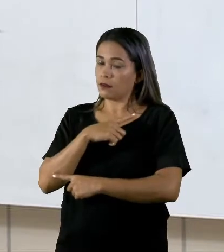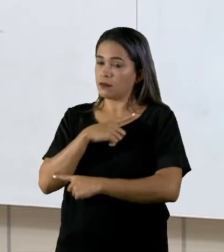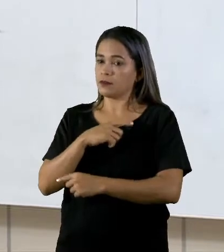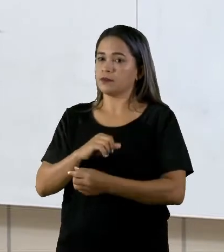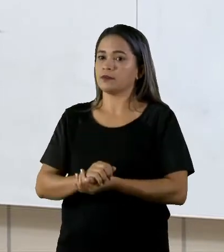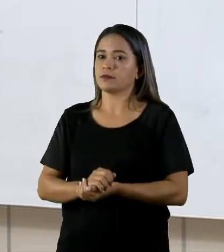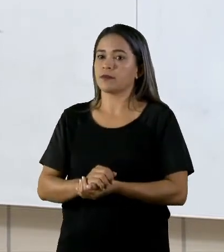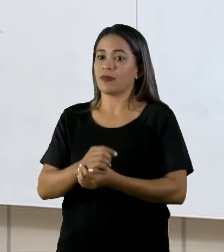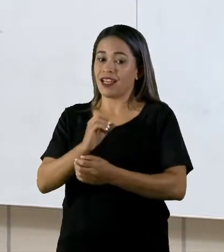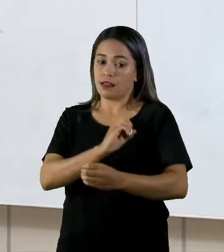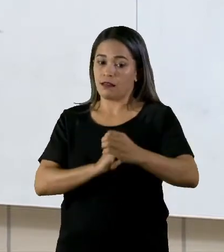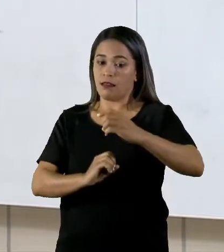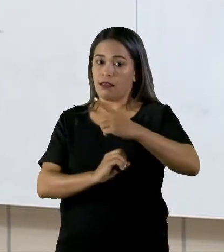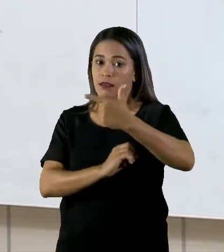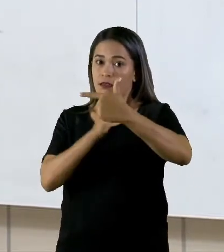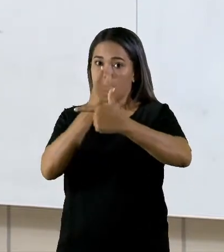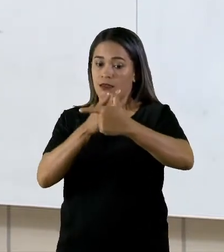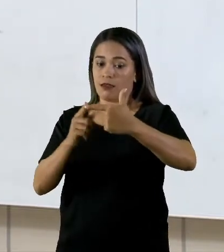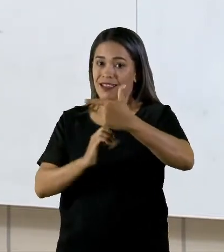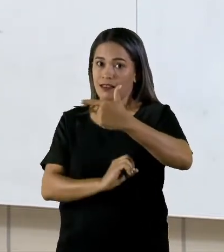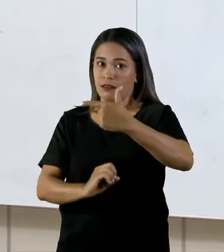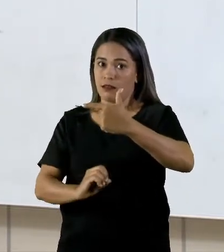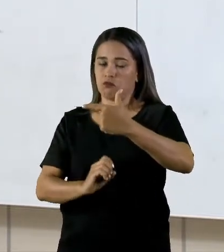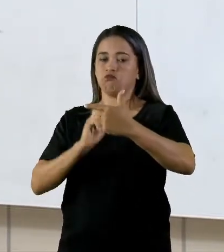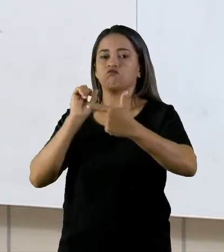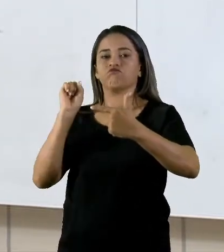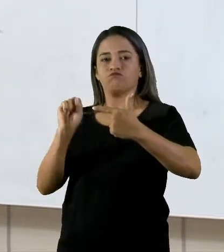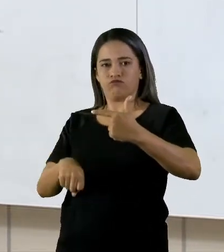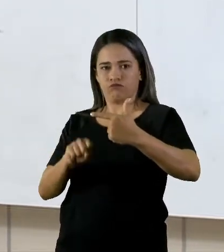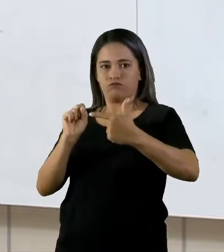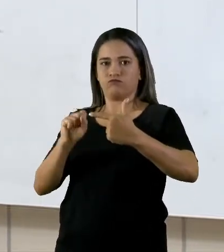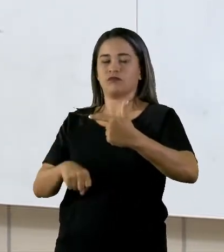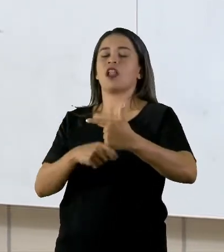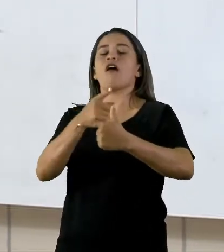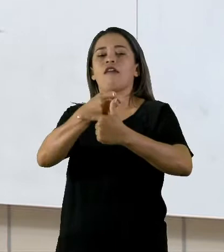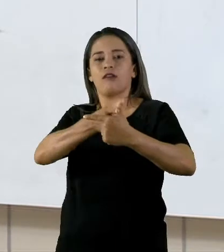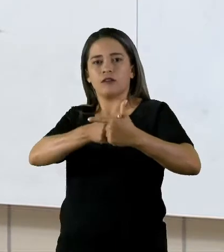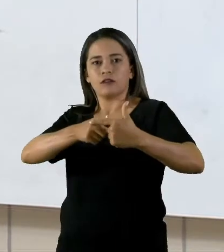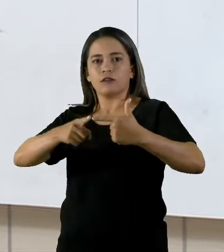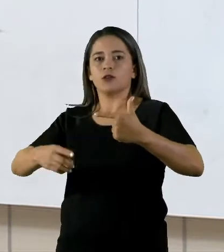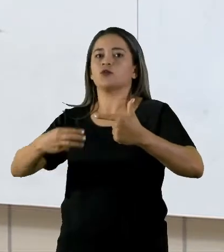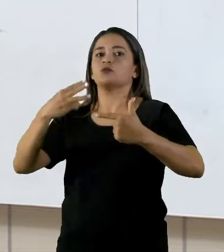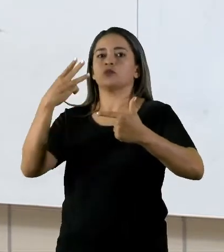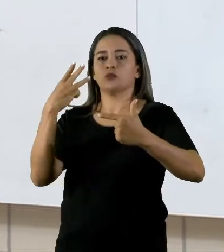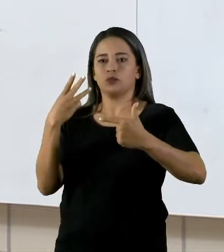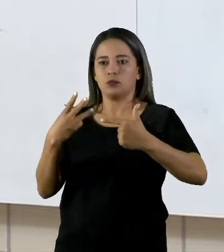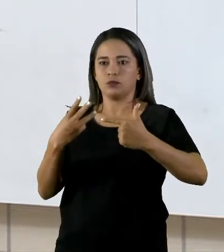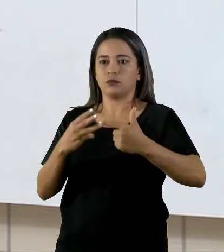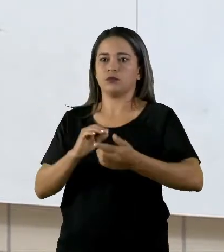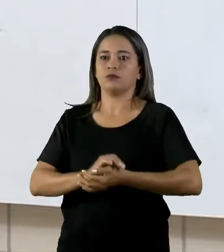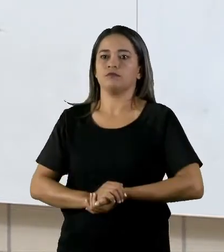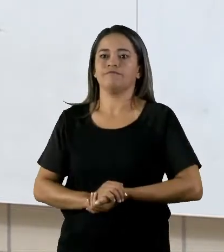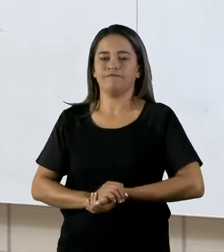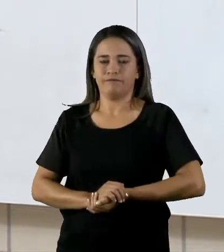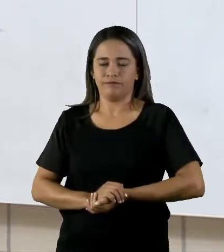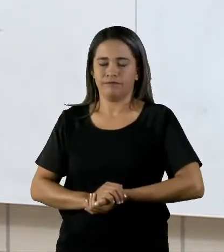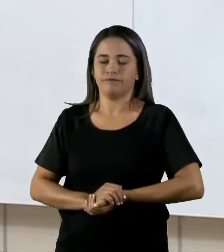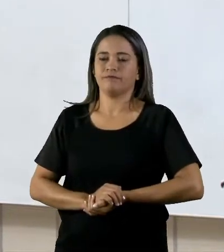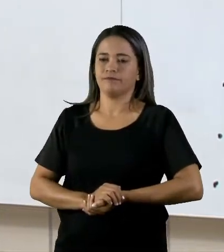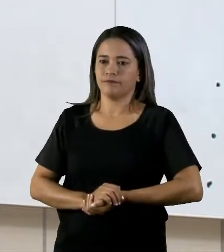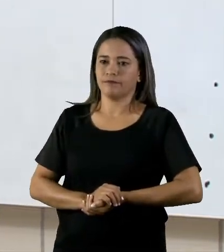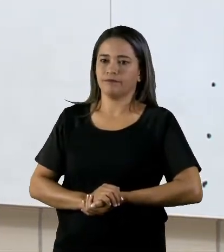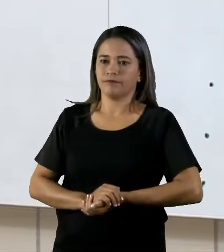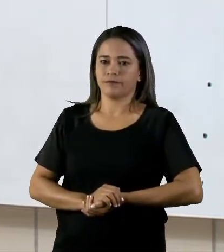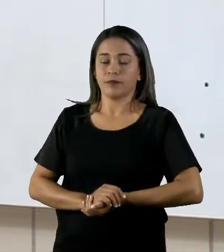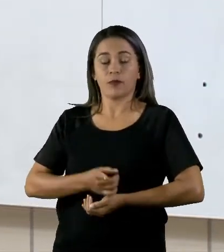dá exata? Sim. Então, eu posso dizer que esse número é divisível e ele por